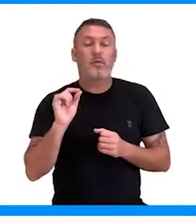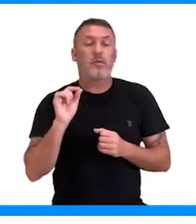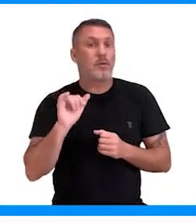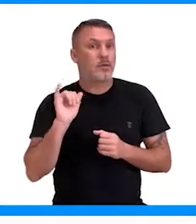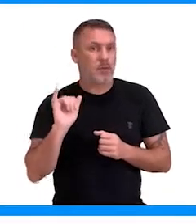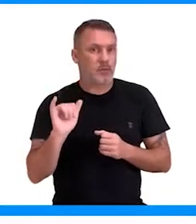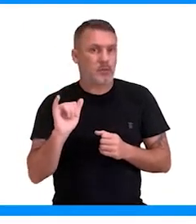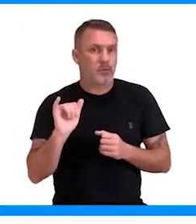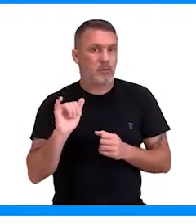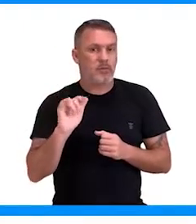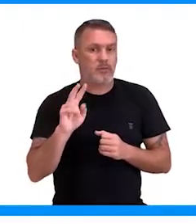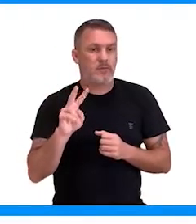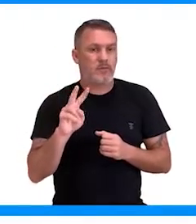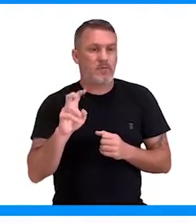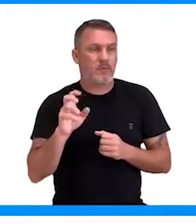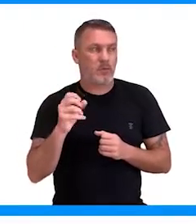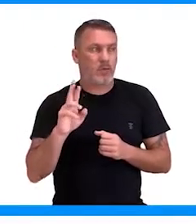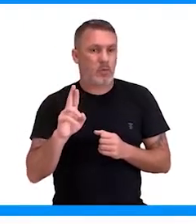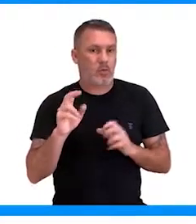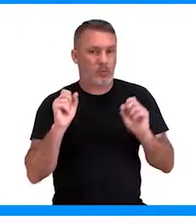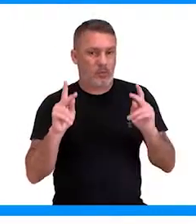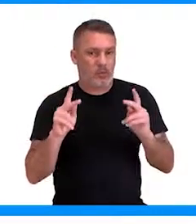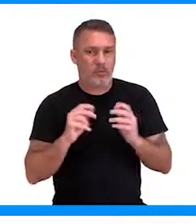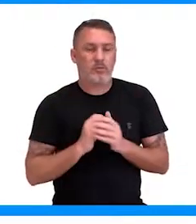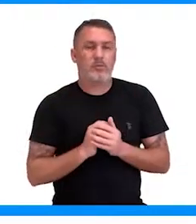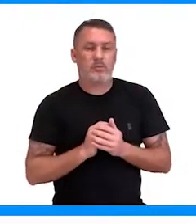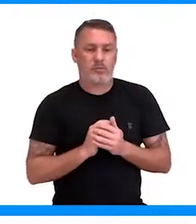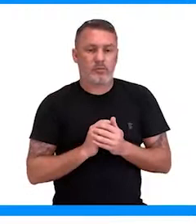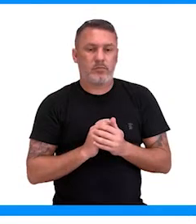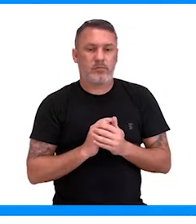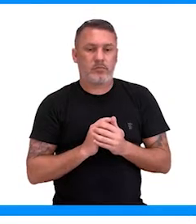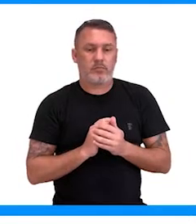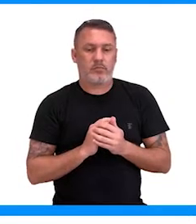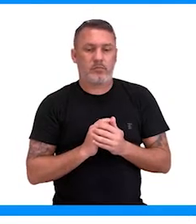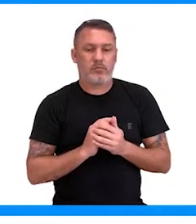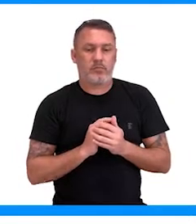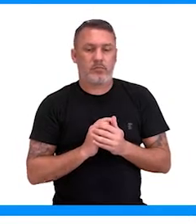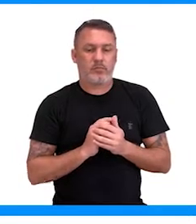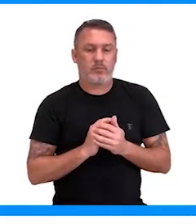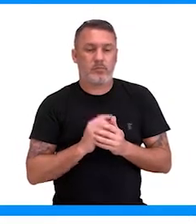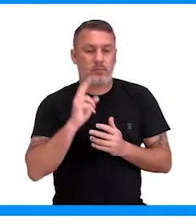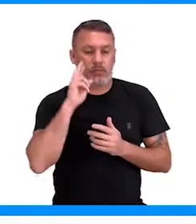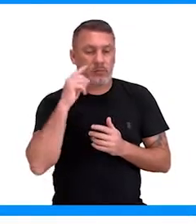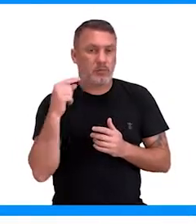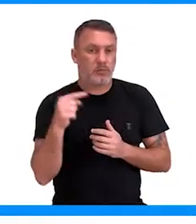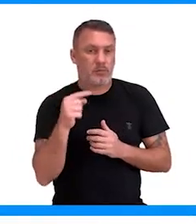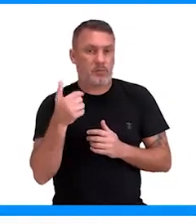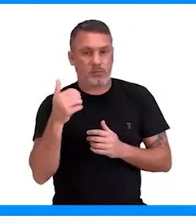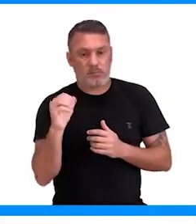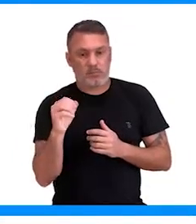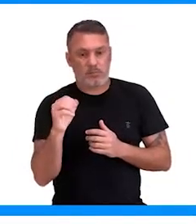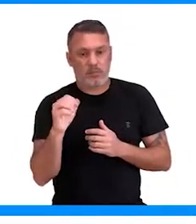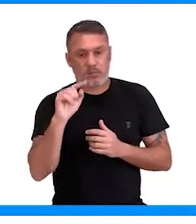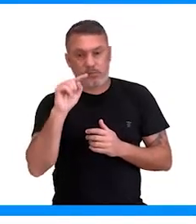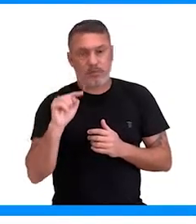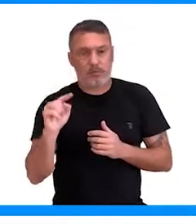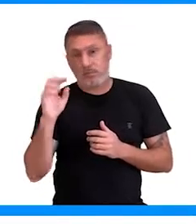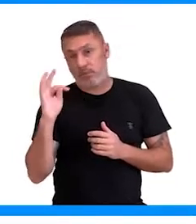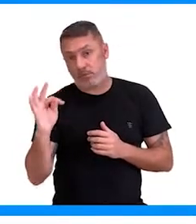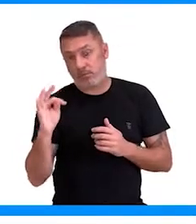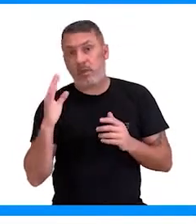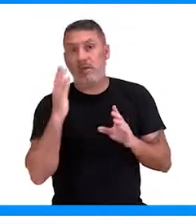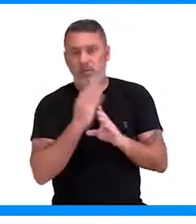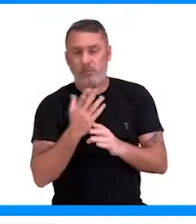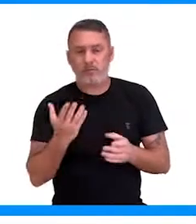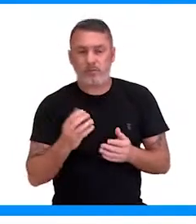parte y do vetor, tá bom? Menos 10, t é o que eu